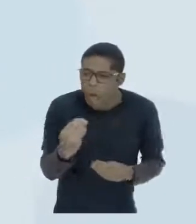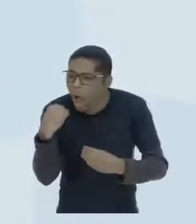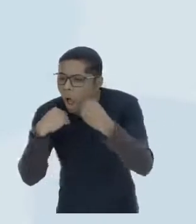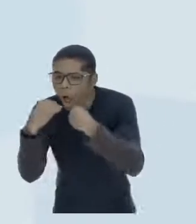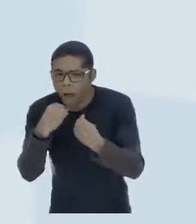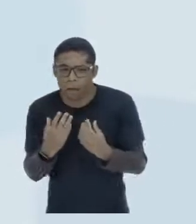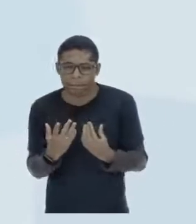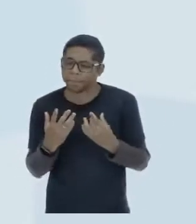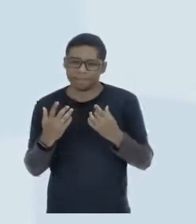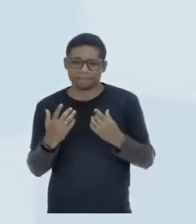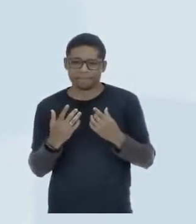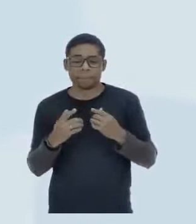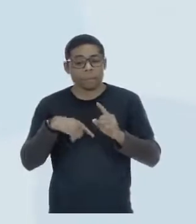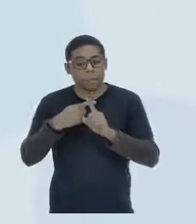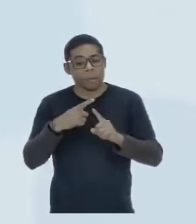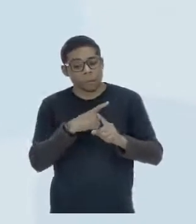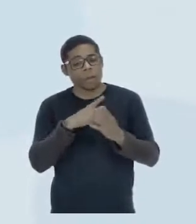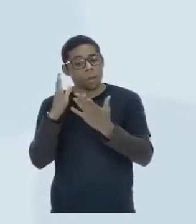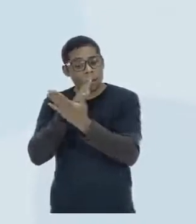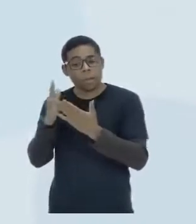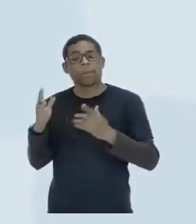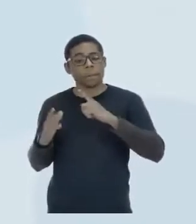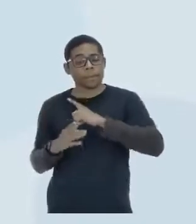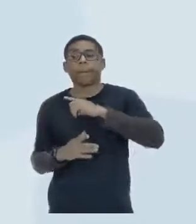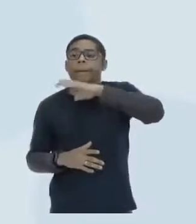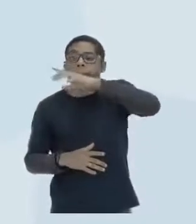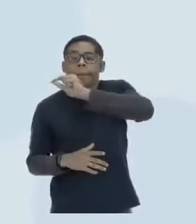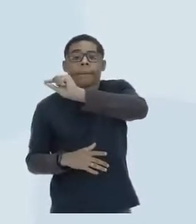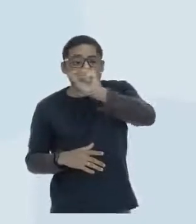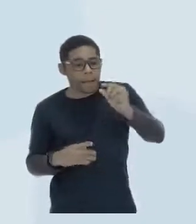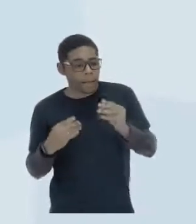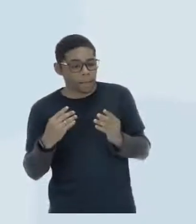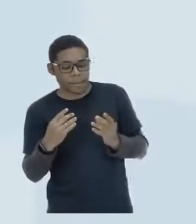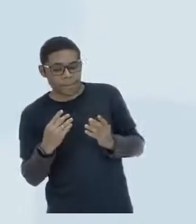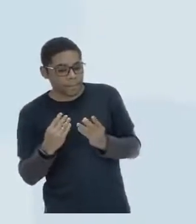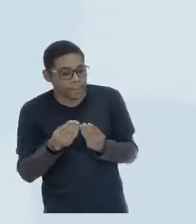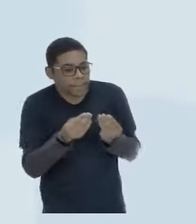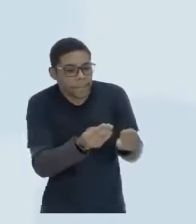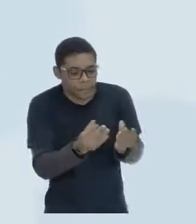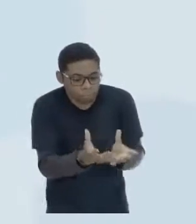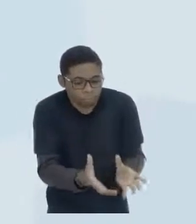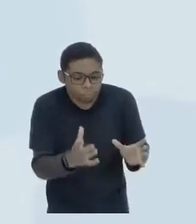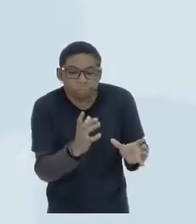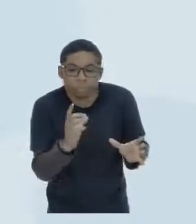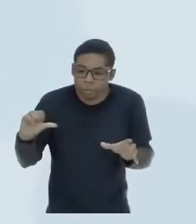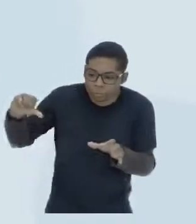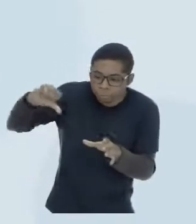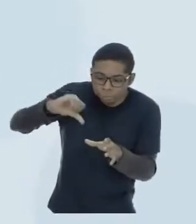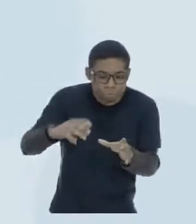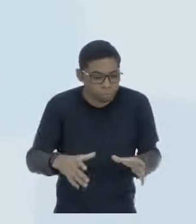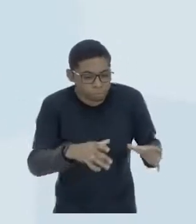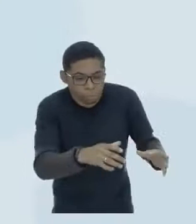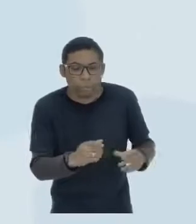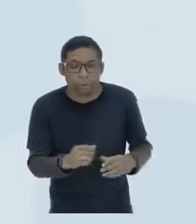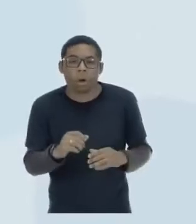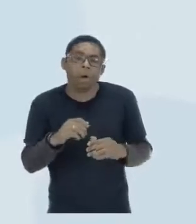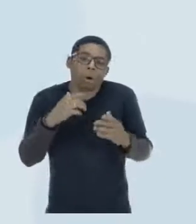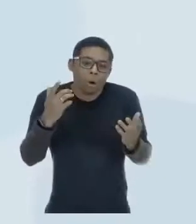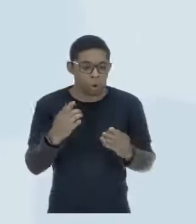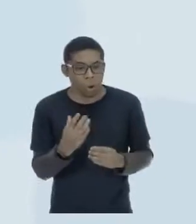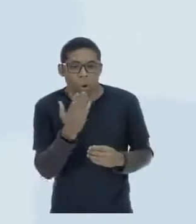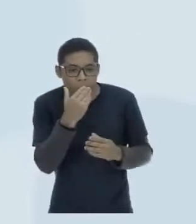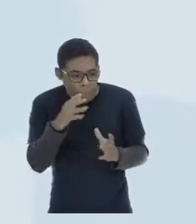lado, há pessoas que tentam minimizar o sofrimento desses animais, dando-lhes comida e água, além de um carinho. Mas isso não